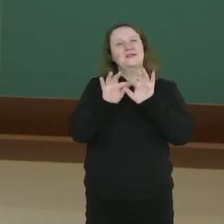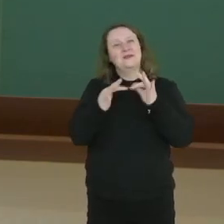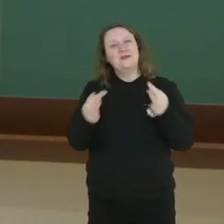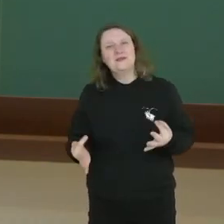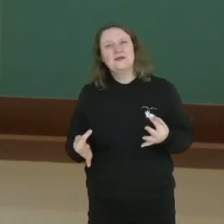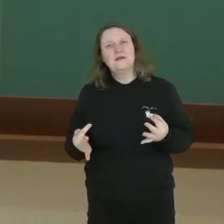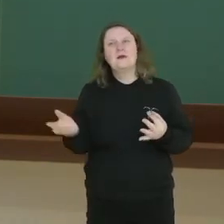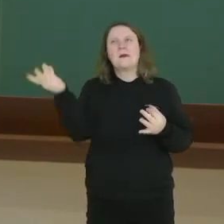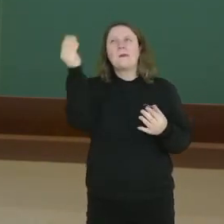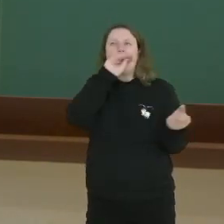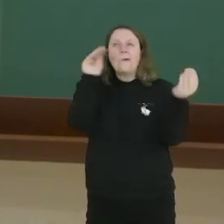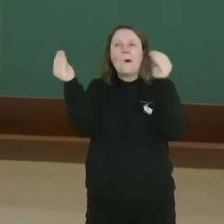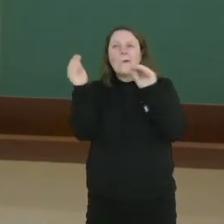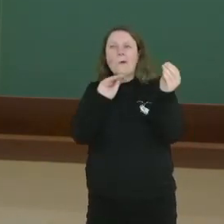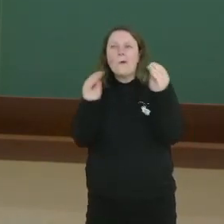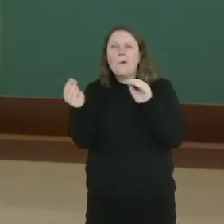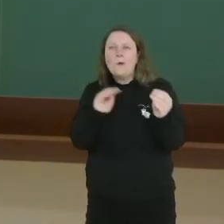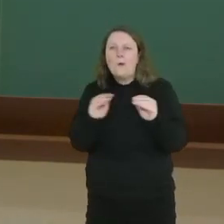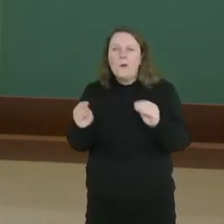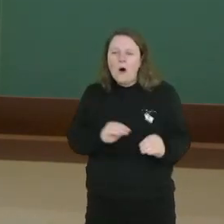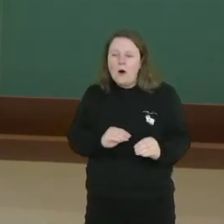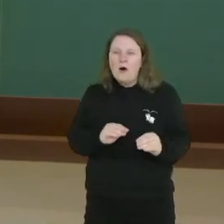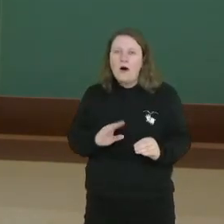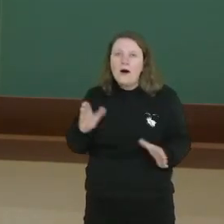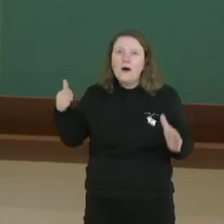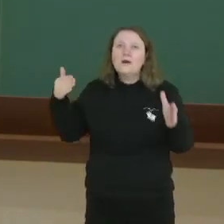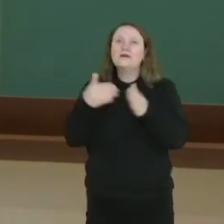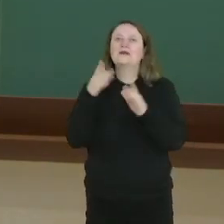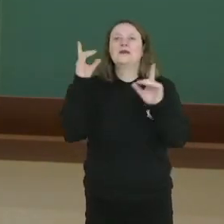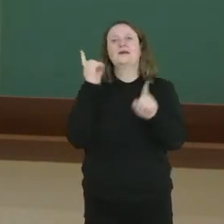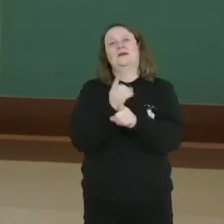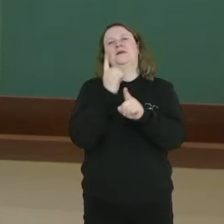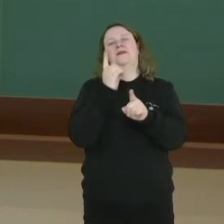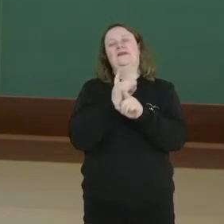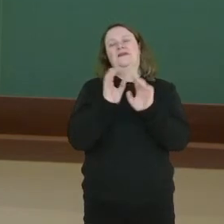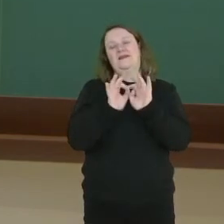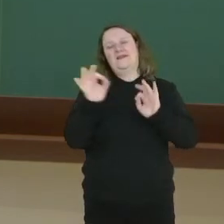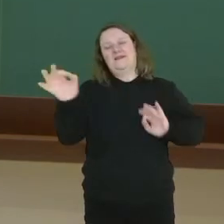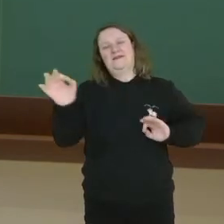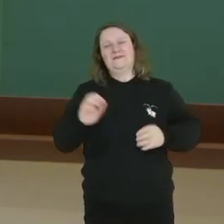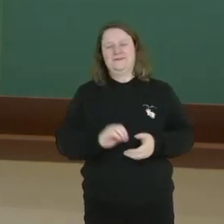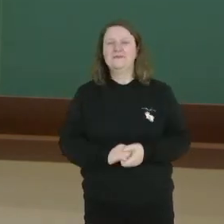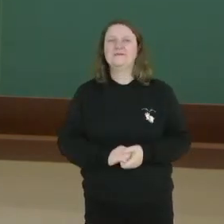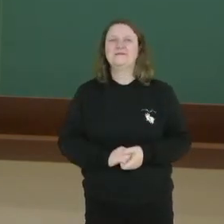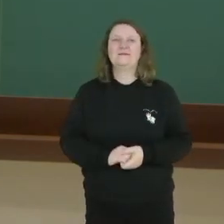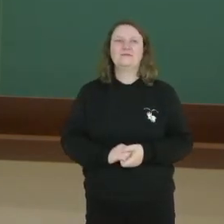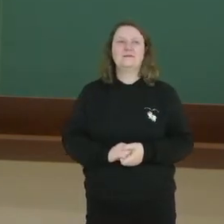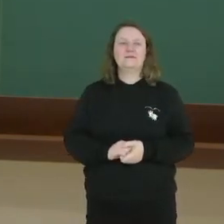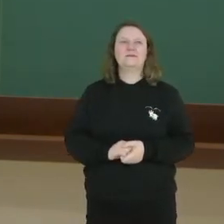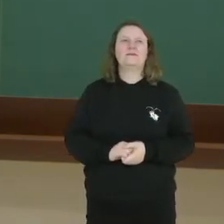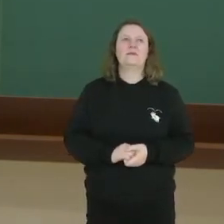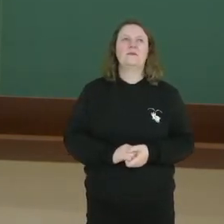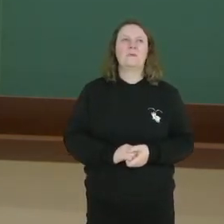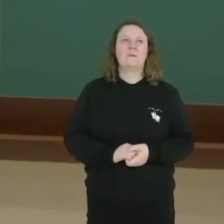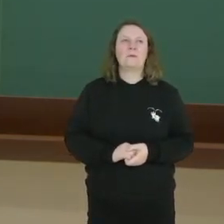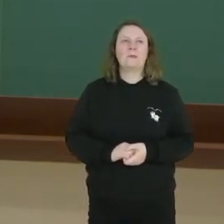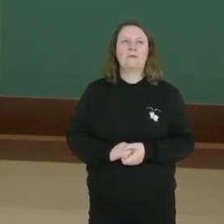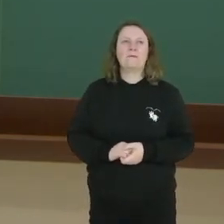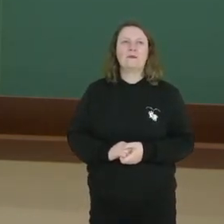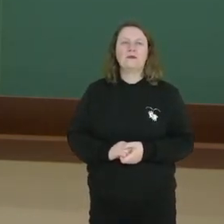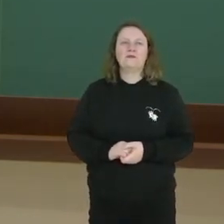juntando até chegar no somatório da distância que você deseja, tá bom? Beleza. E